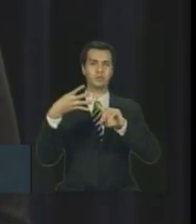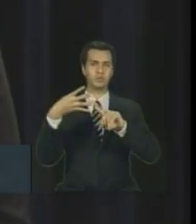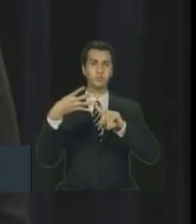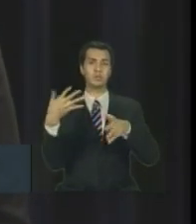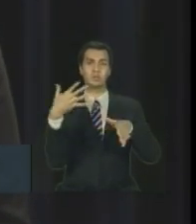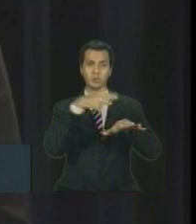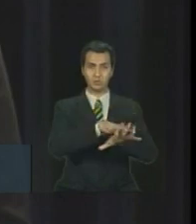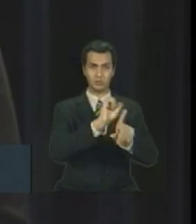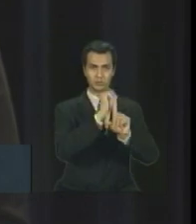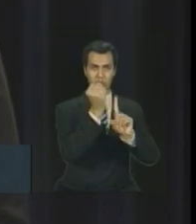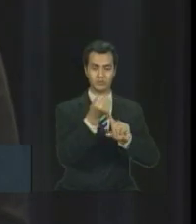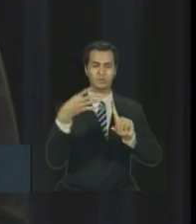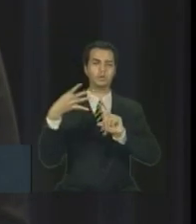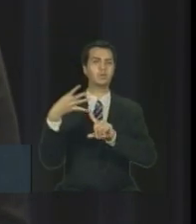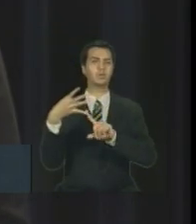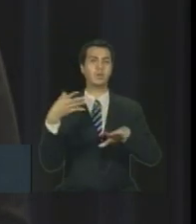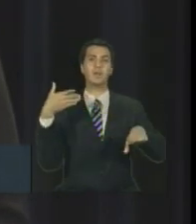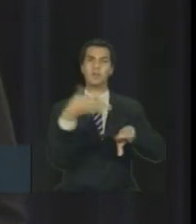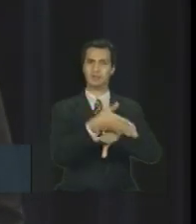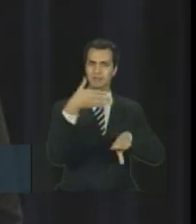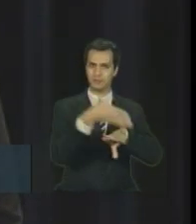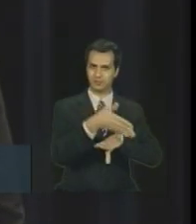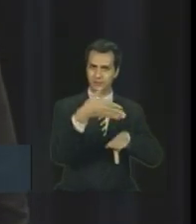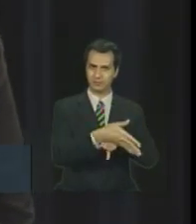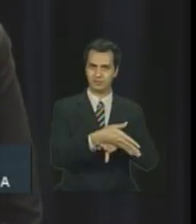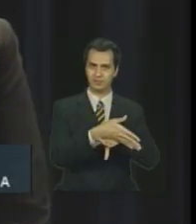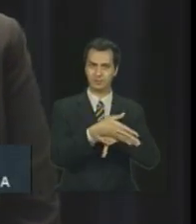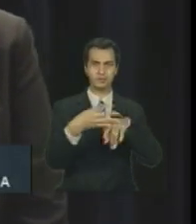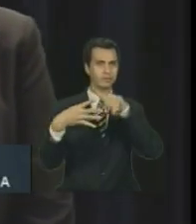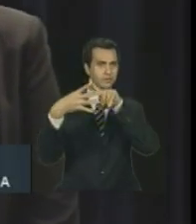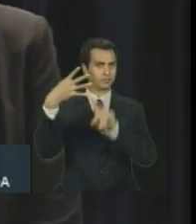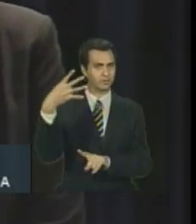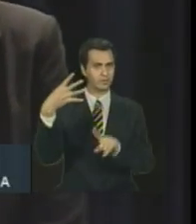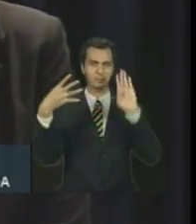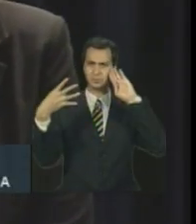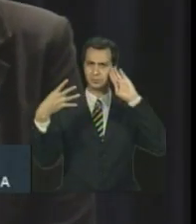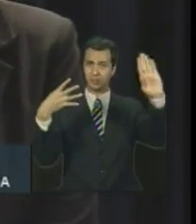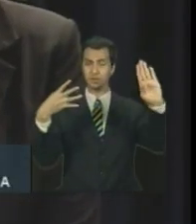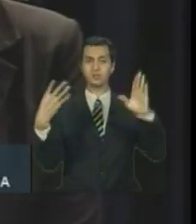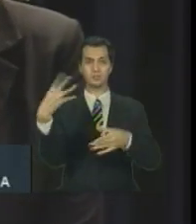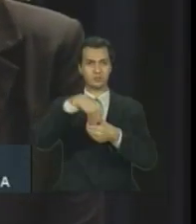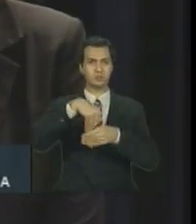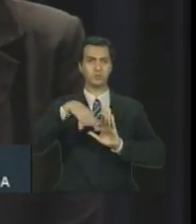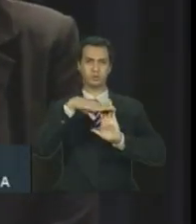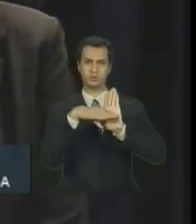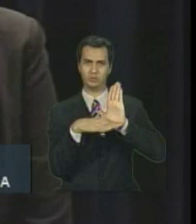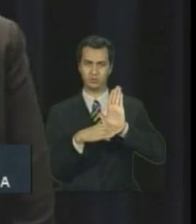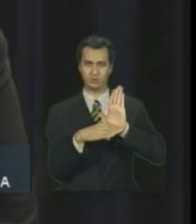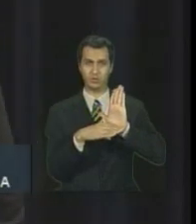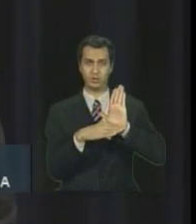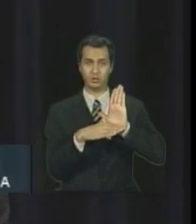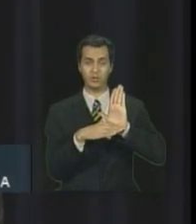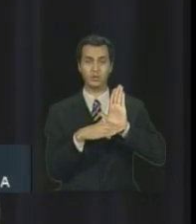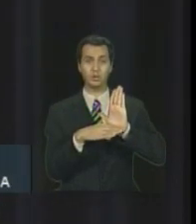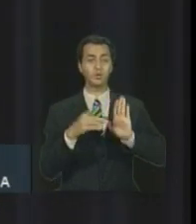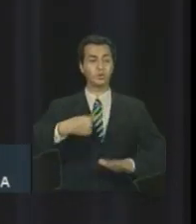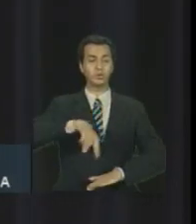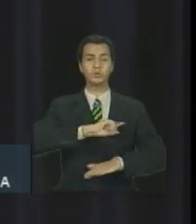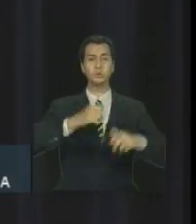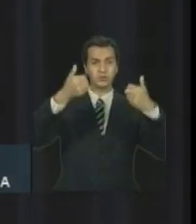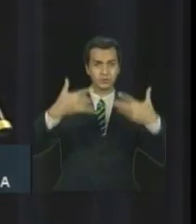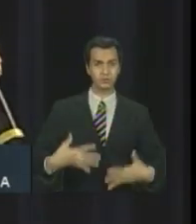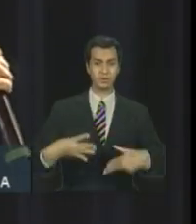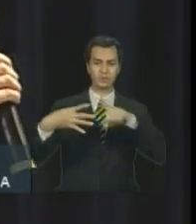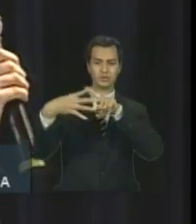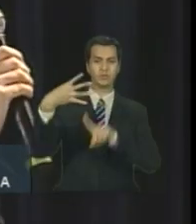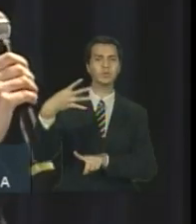social e a acessibilidade. E quando nós falamos destes 4 grandes eixos, nós compreendemos que a